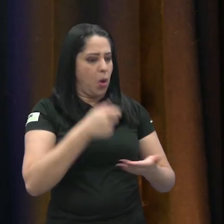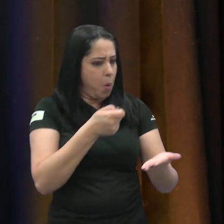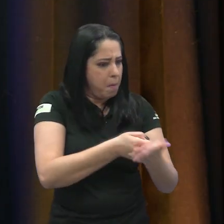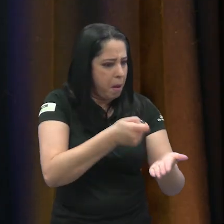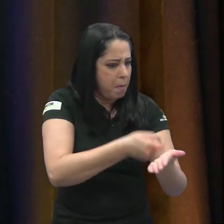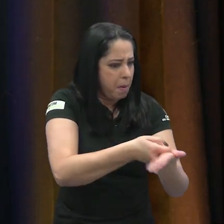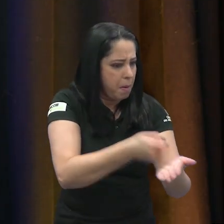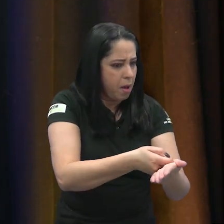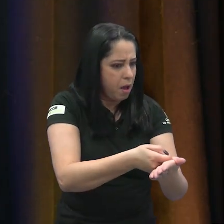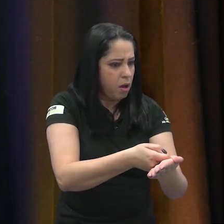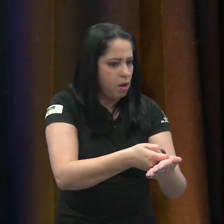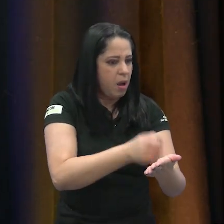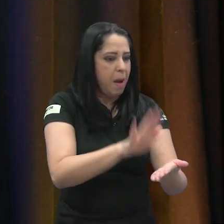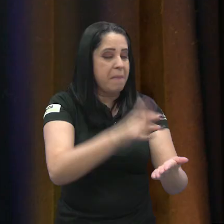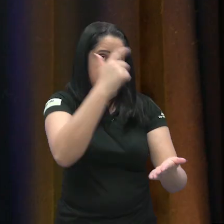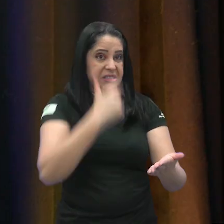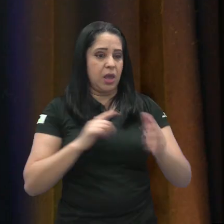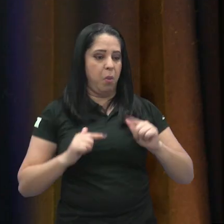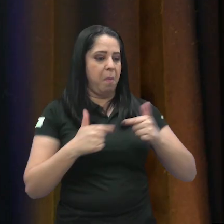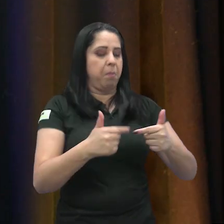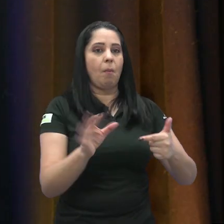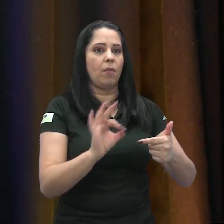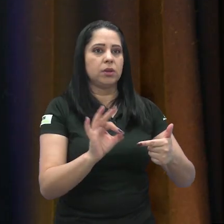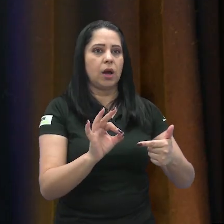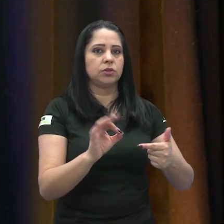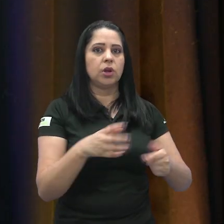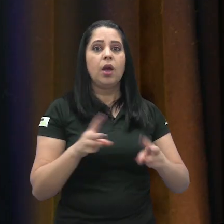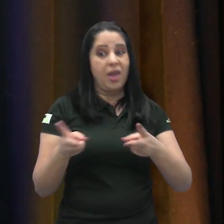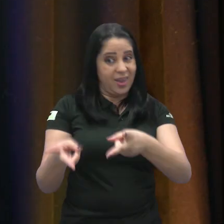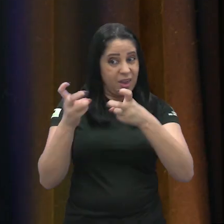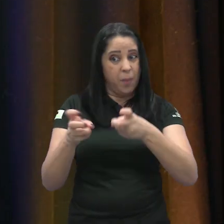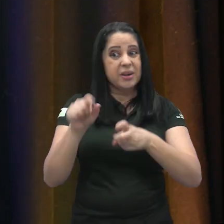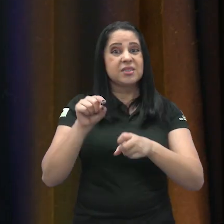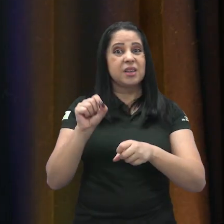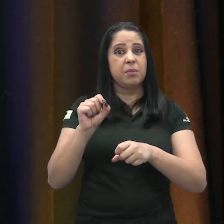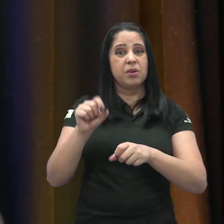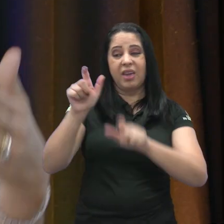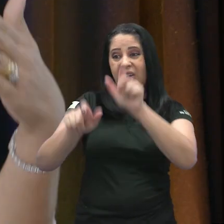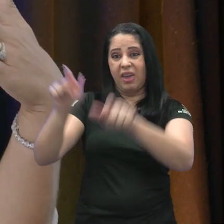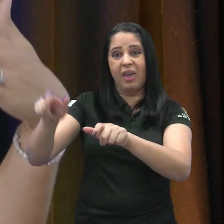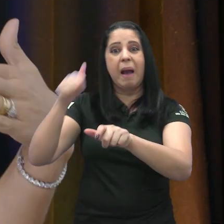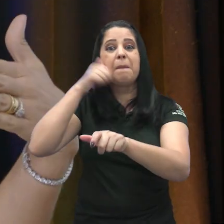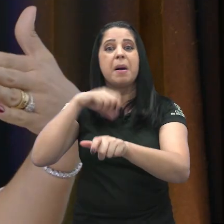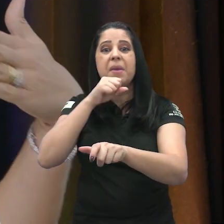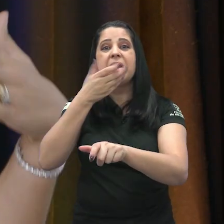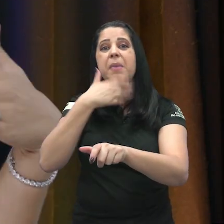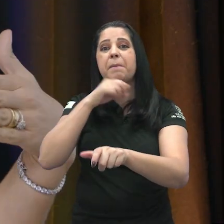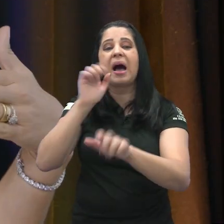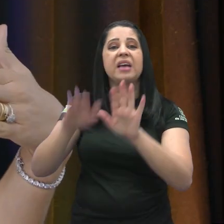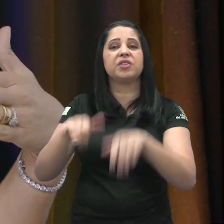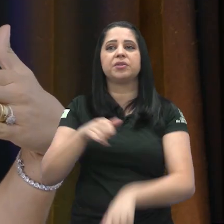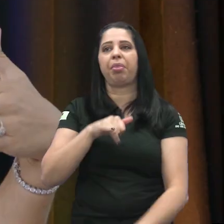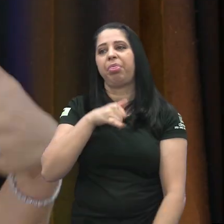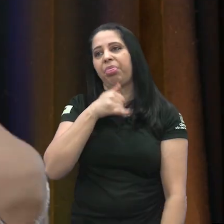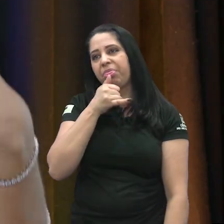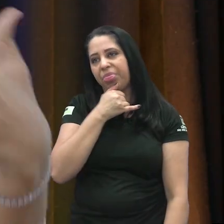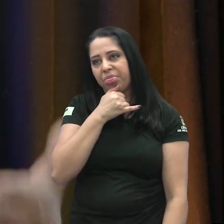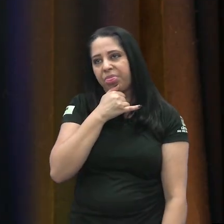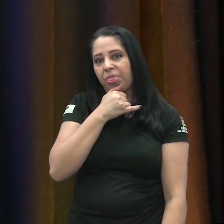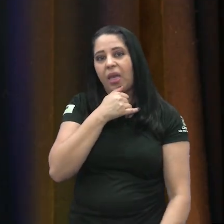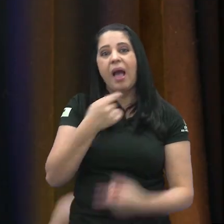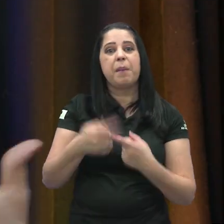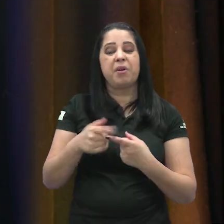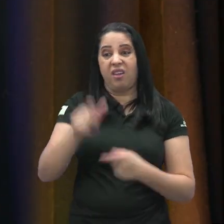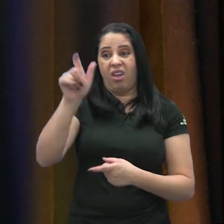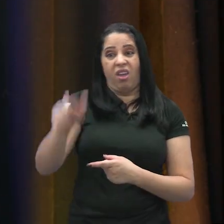exigir dos meus filhos aquilo que eu não dou conta de fazer. E eu vejo muitos pais frustrados nisso. Ao invés de corrigir a própria história, eles querem corrigir no